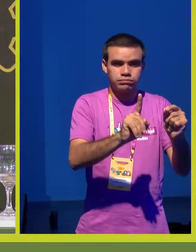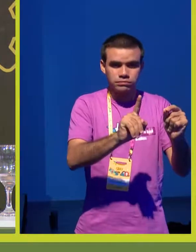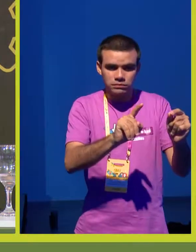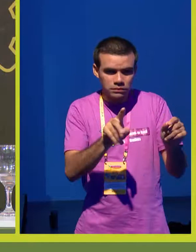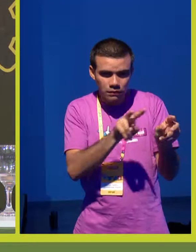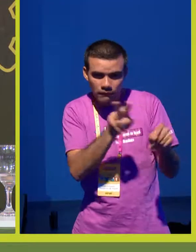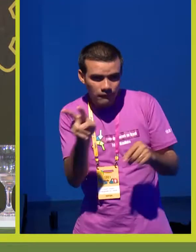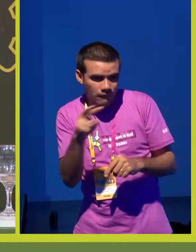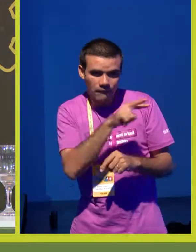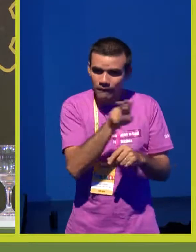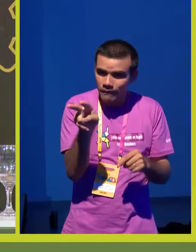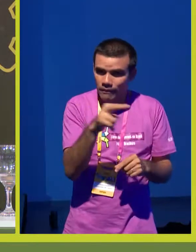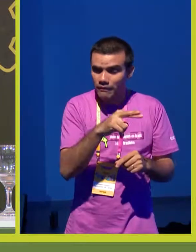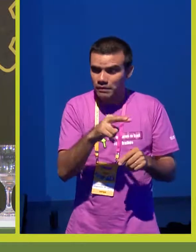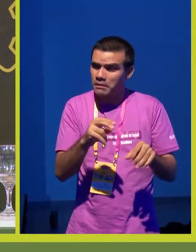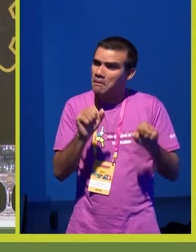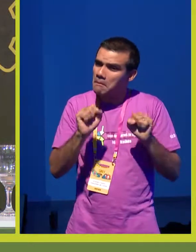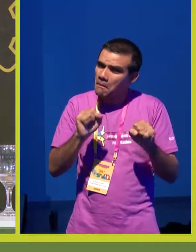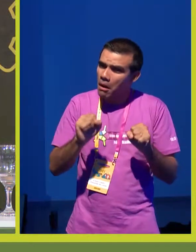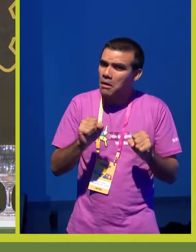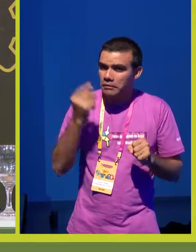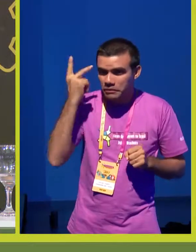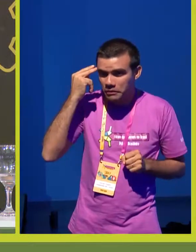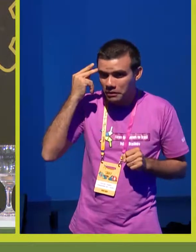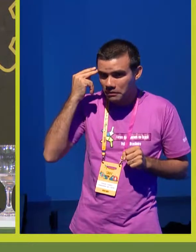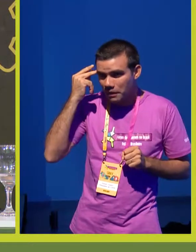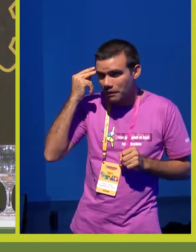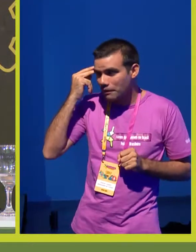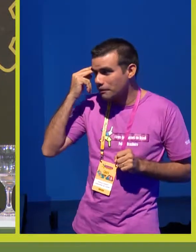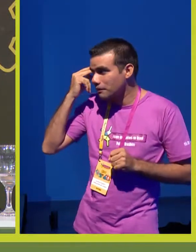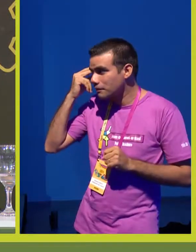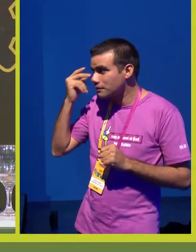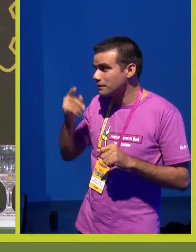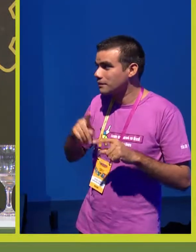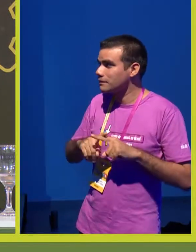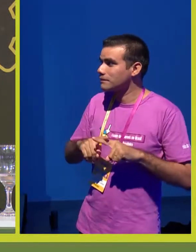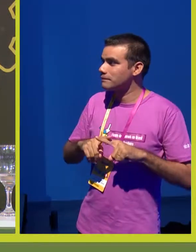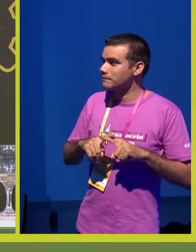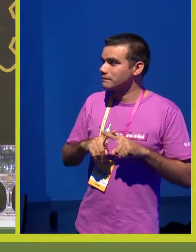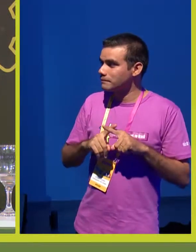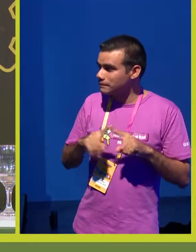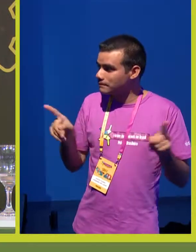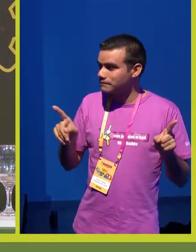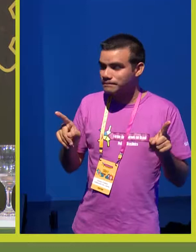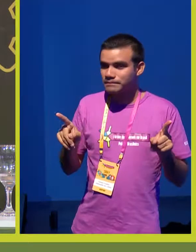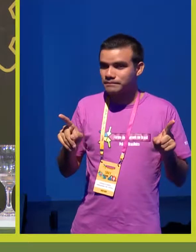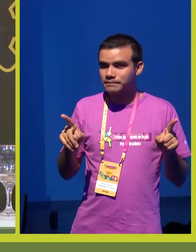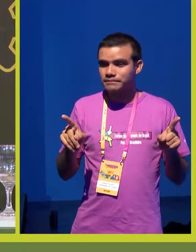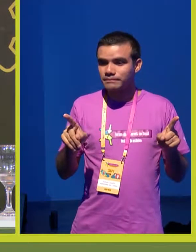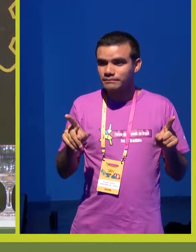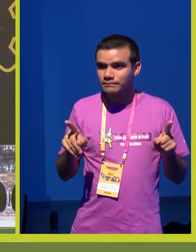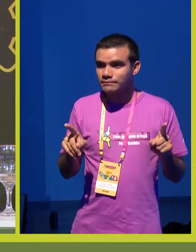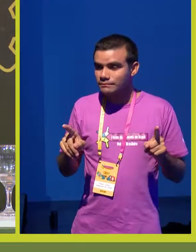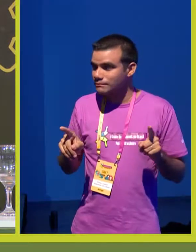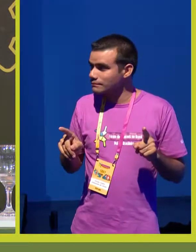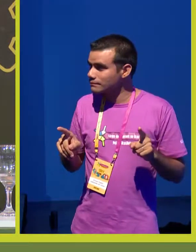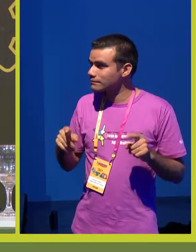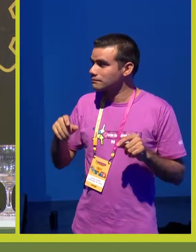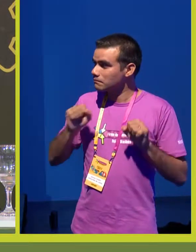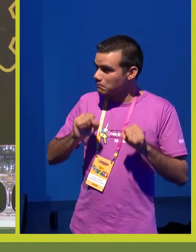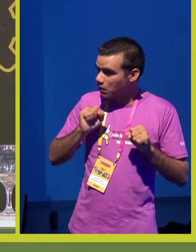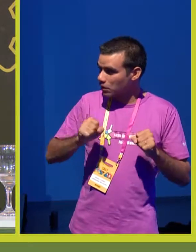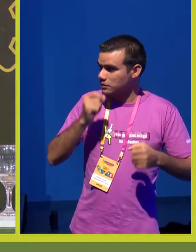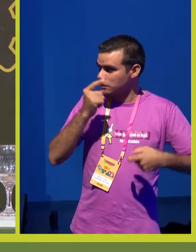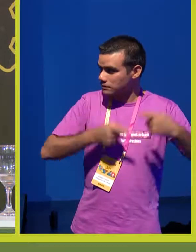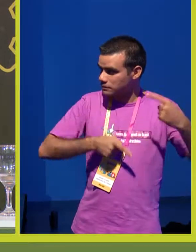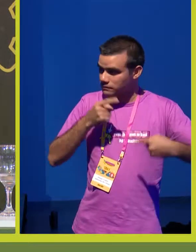Isso pode parecer uma ideia razoável a princípio, mas, e a gente pode debater